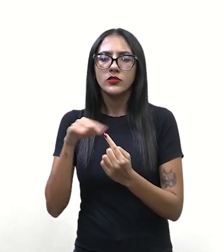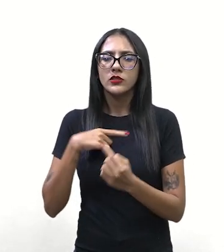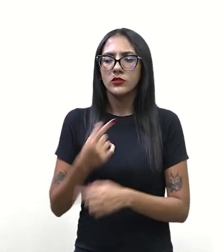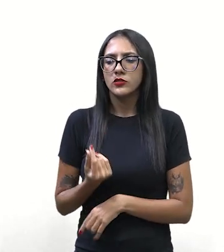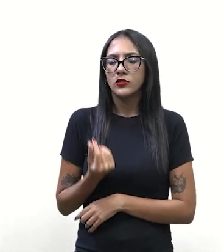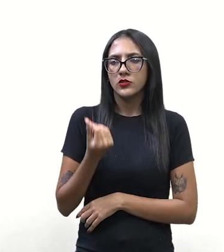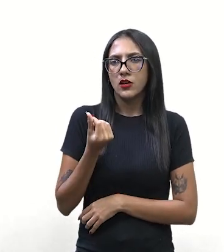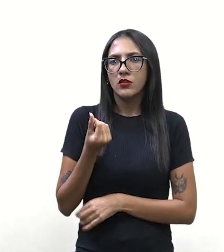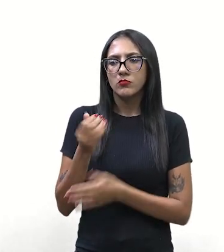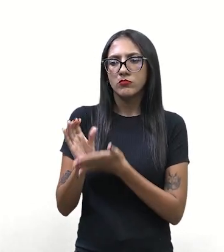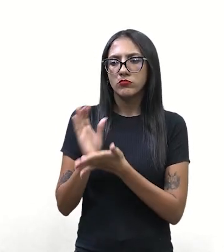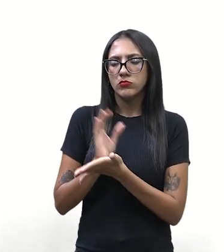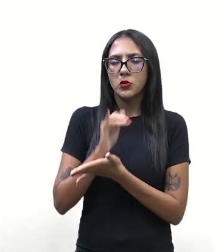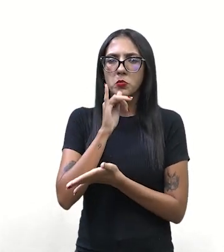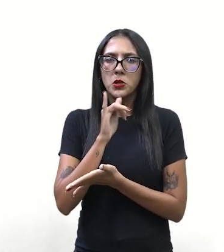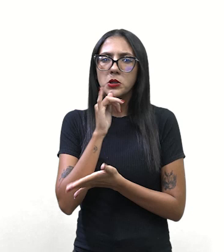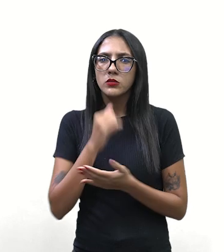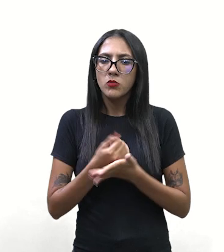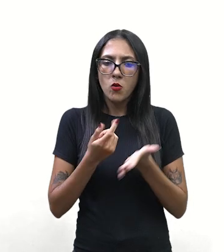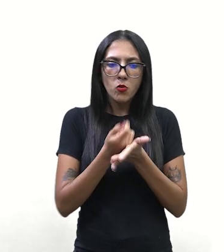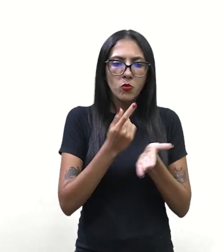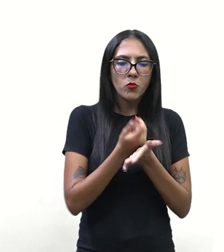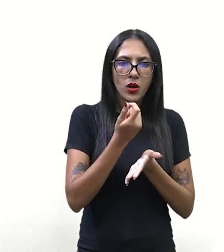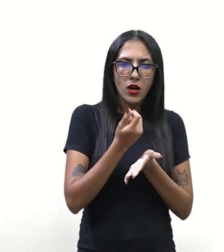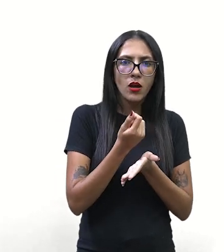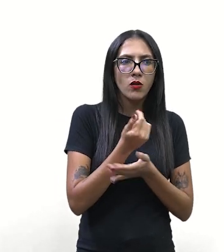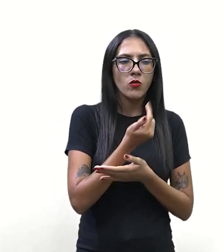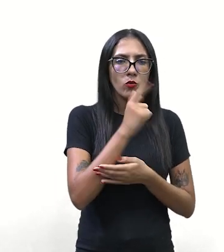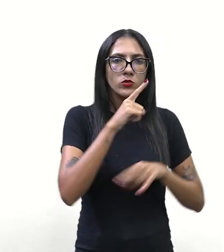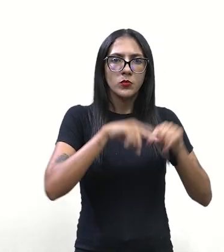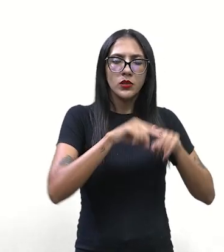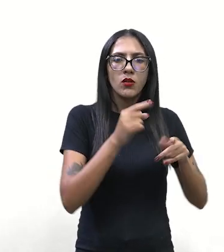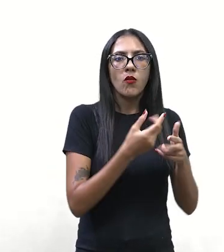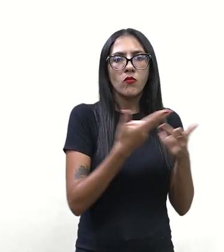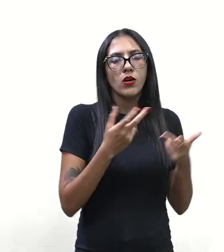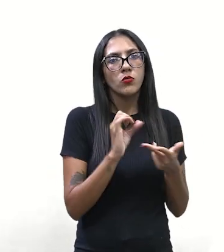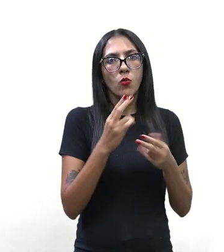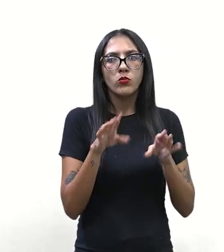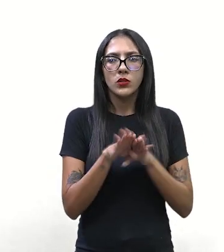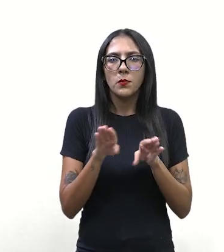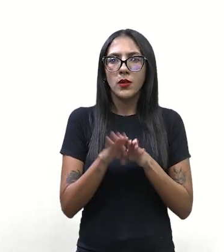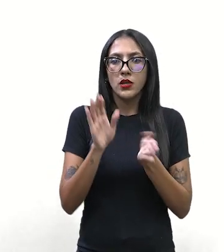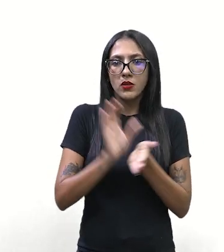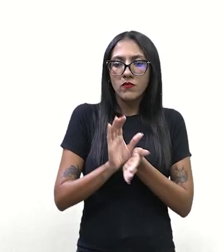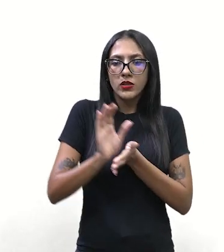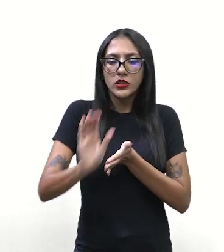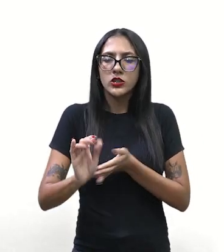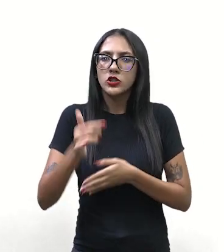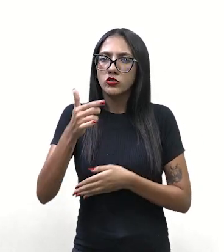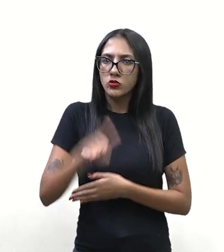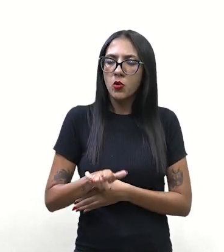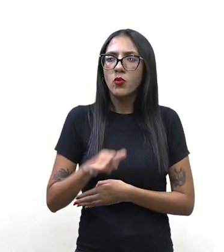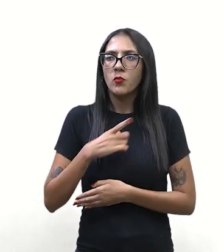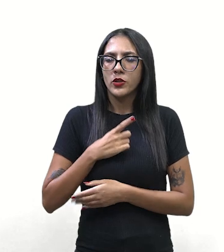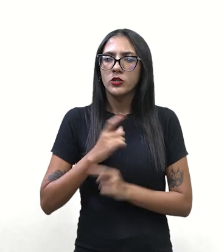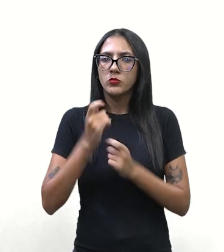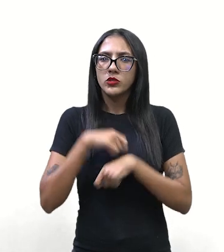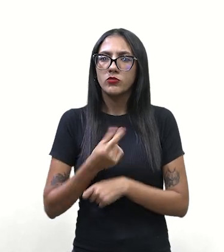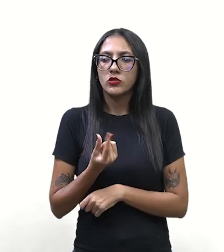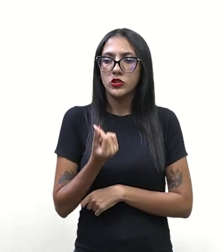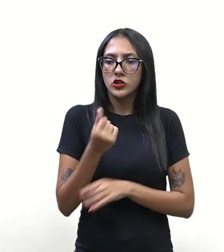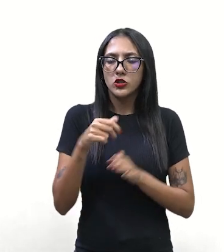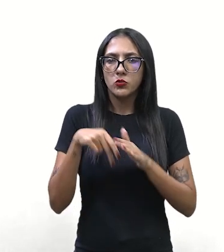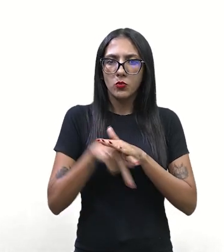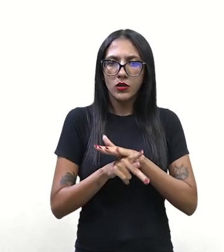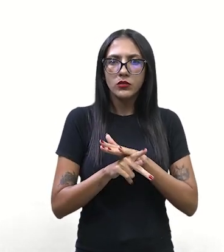vai ser para comprar mais matéria-prima, se você vai precisar investir para ter uma reserva ali, ou